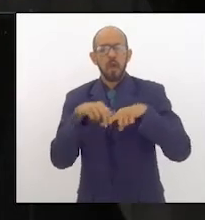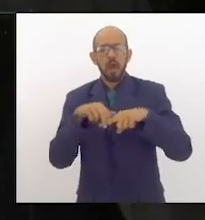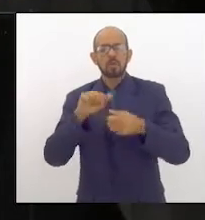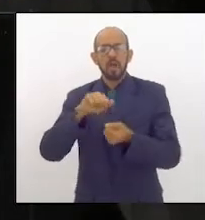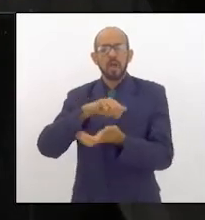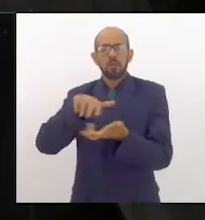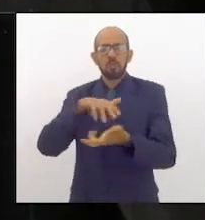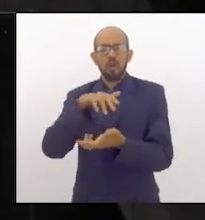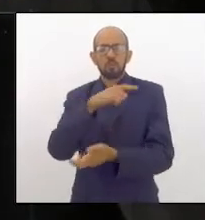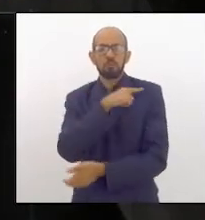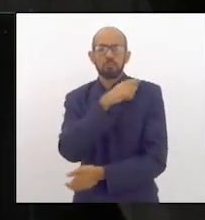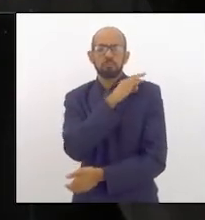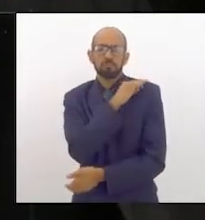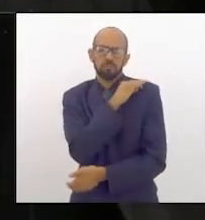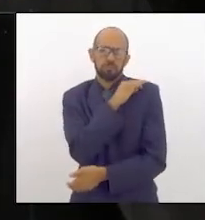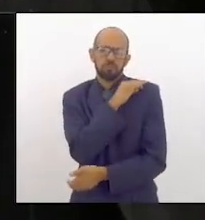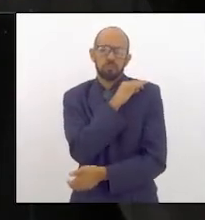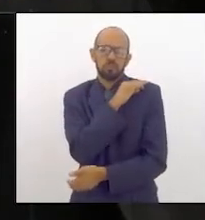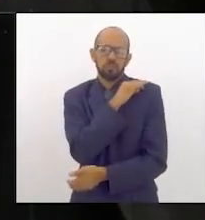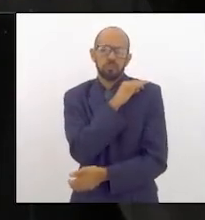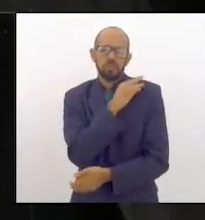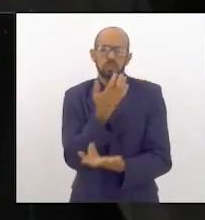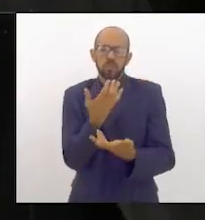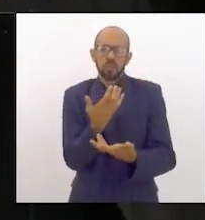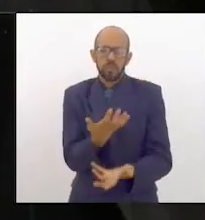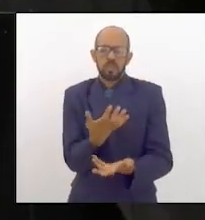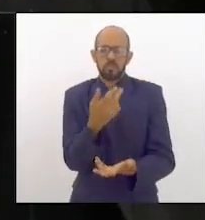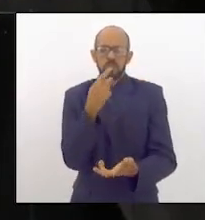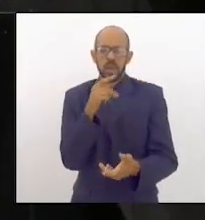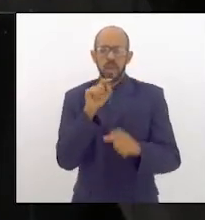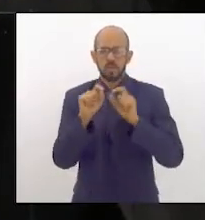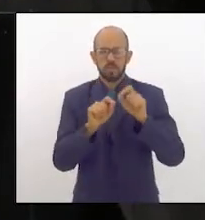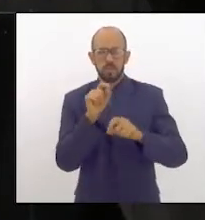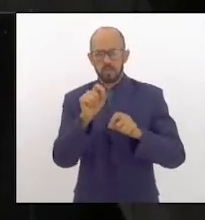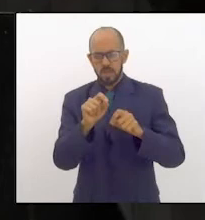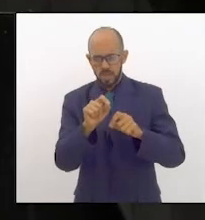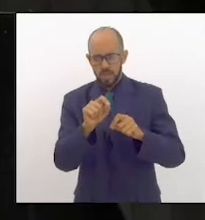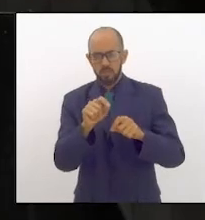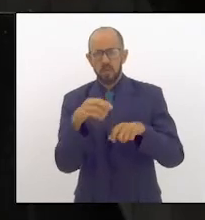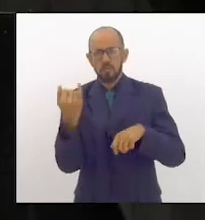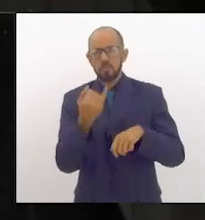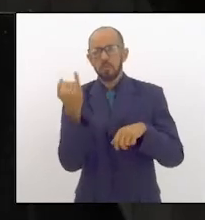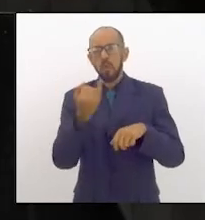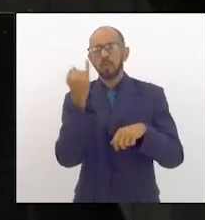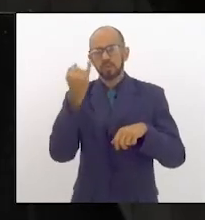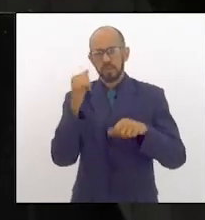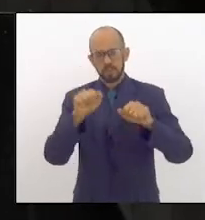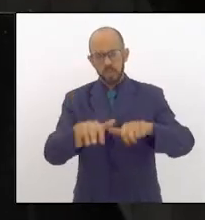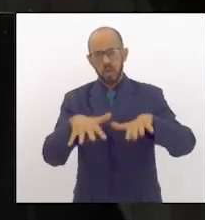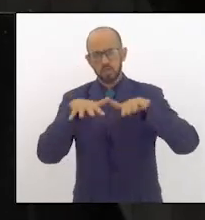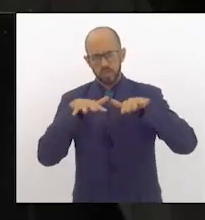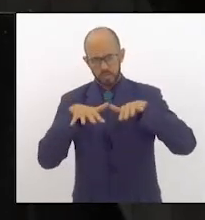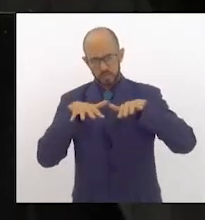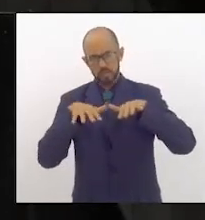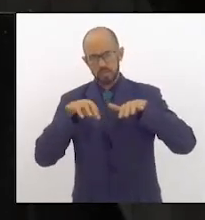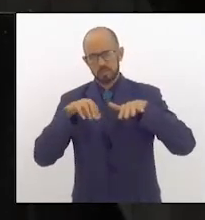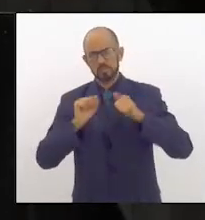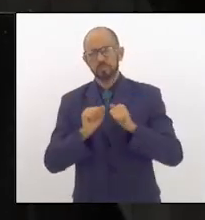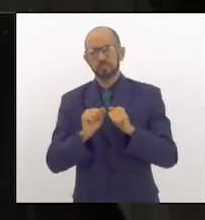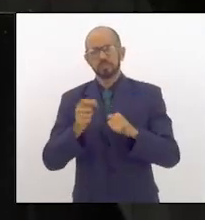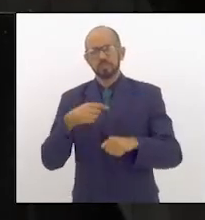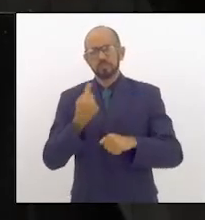sobretudo nas escolas estaduais Então eu queria dizer que foi uma audiência muito importante nós estamos lá na expectativa